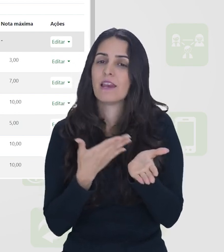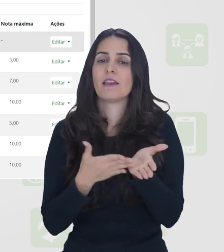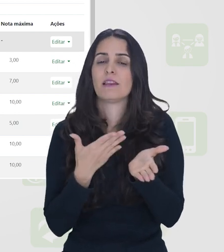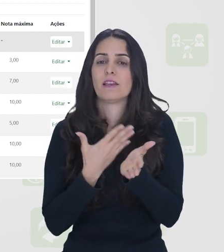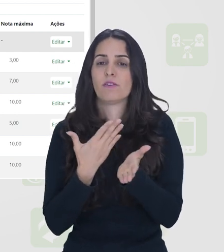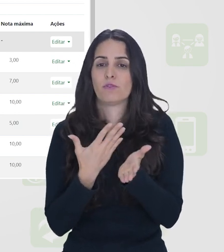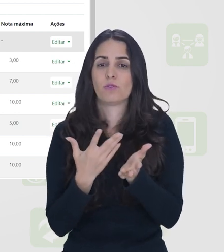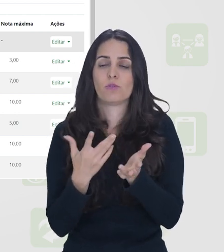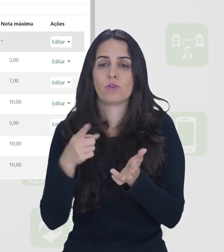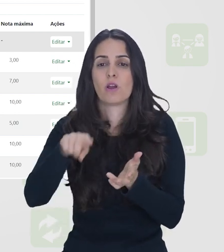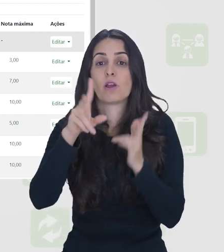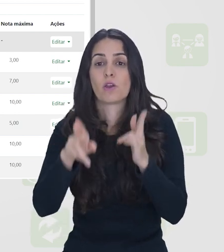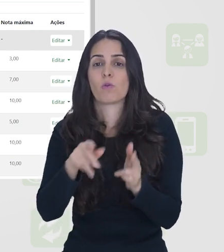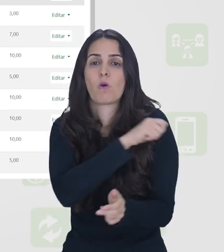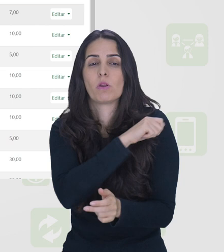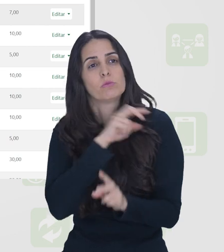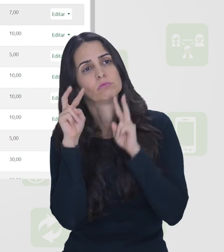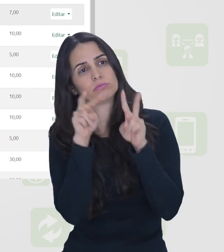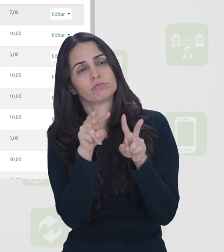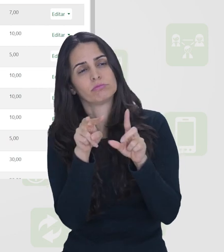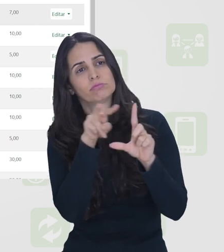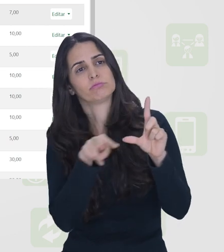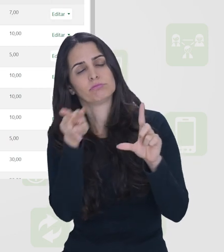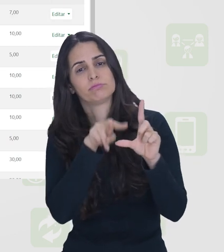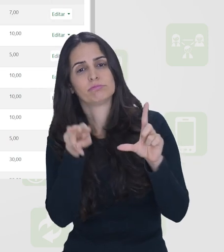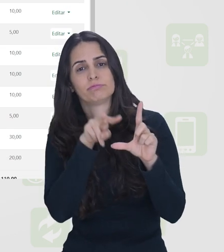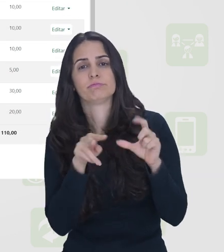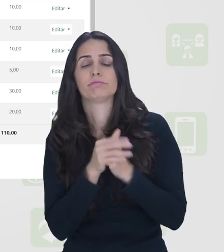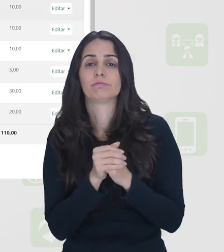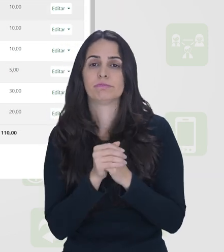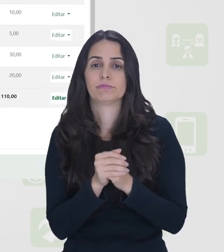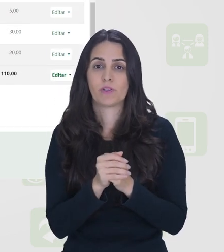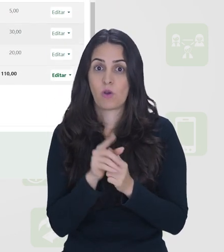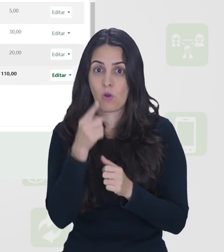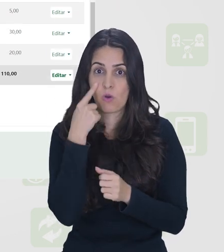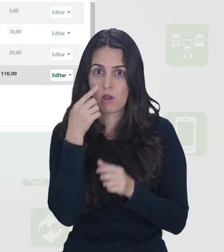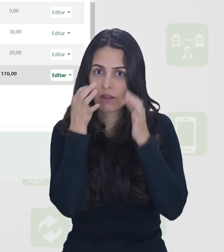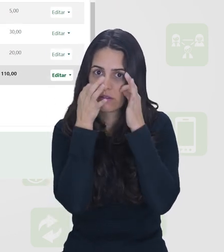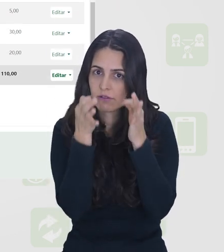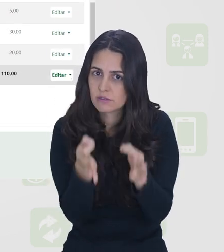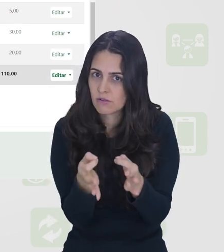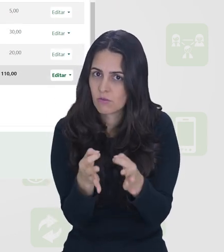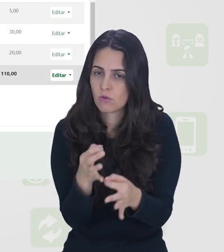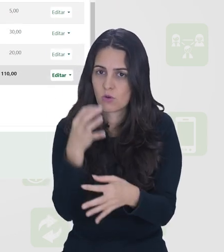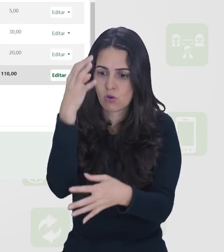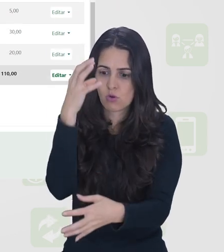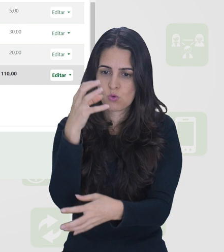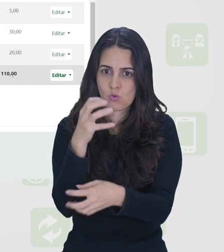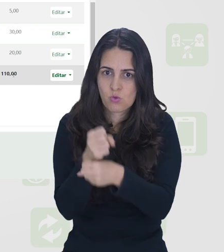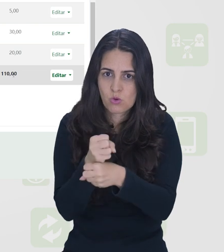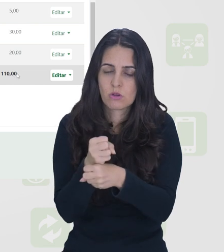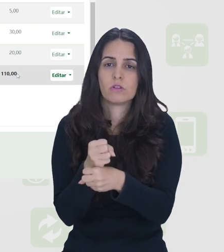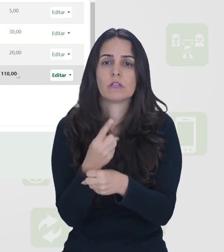que vai aparecer para o aluno então primeira coisa que você vai olhar aqui é o somatório da